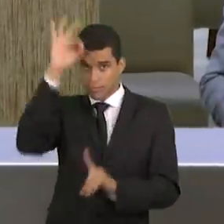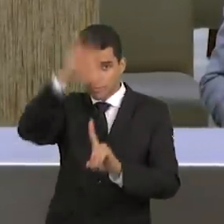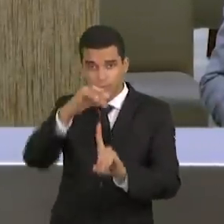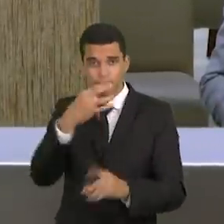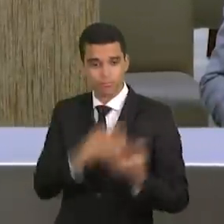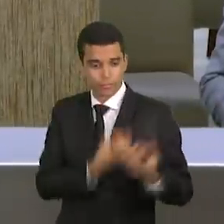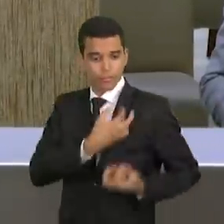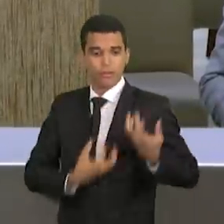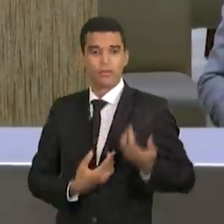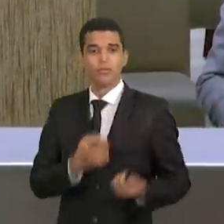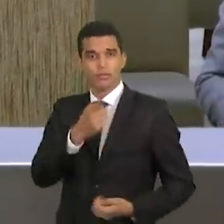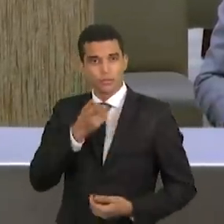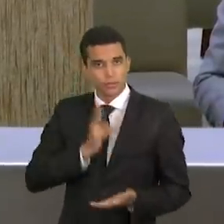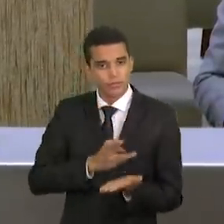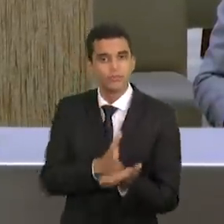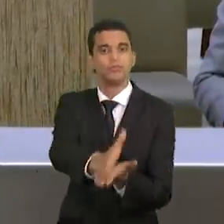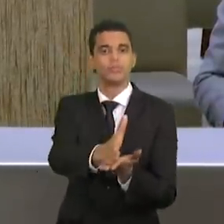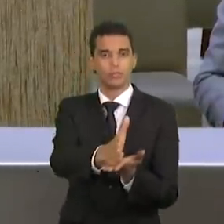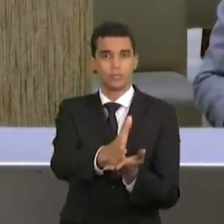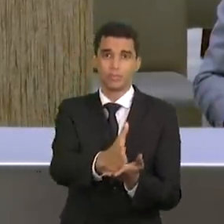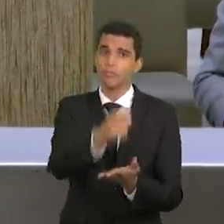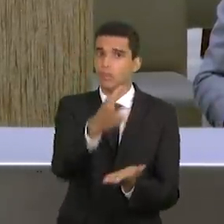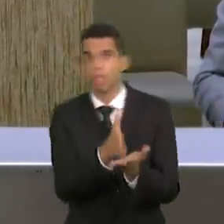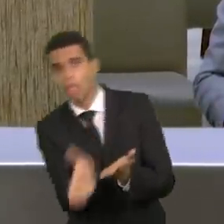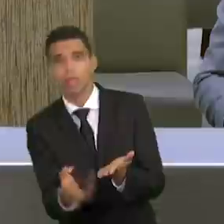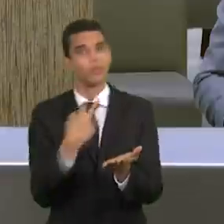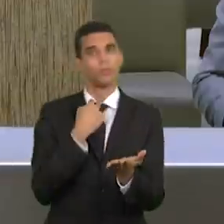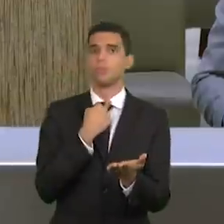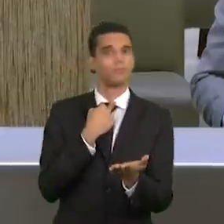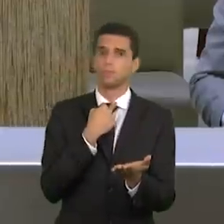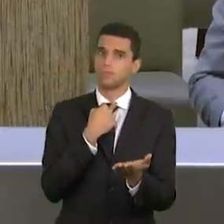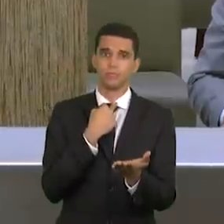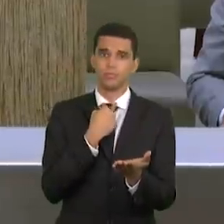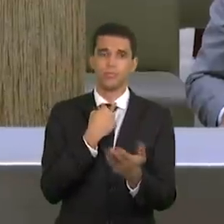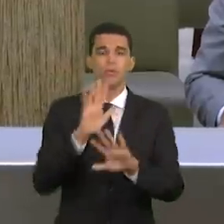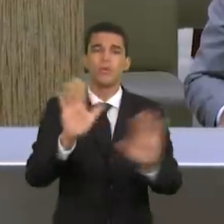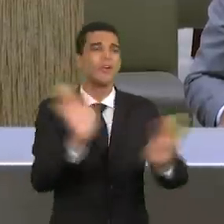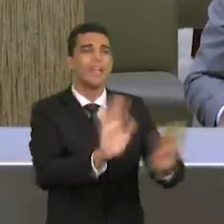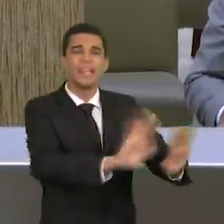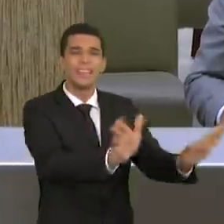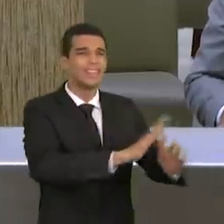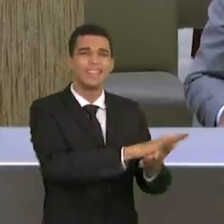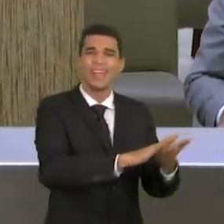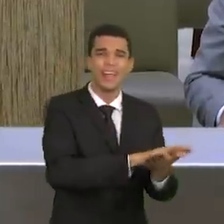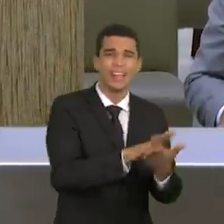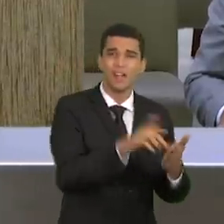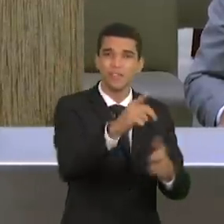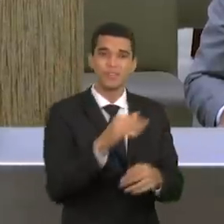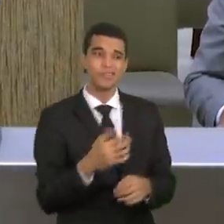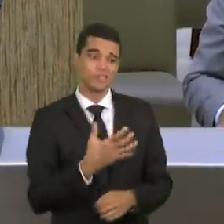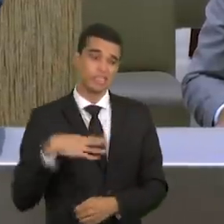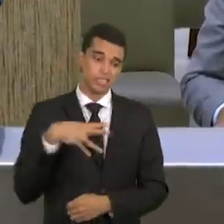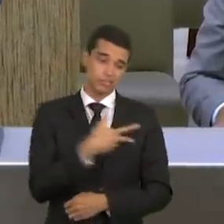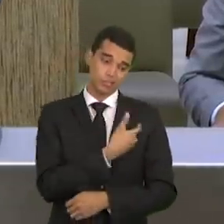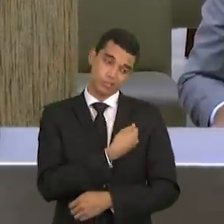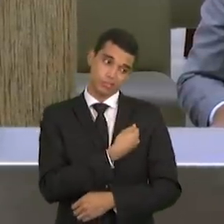Você não pode se perder. Não troque nada, a sua salvação, por nada nesta